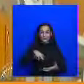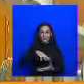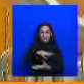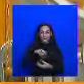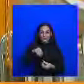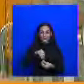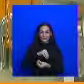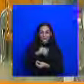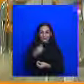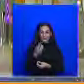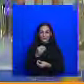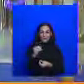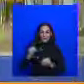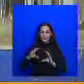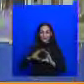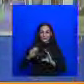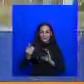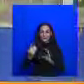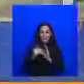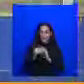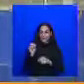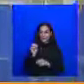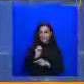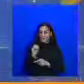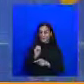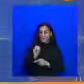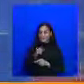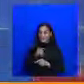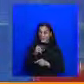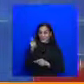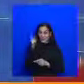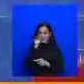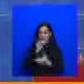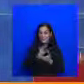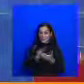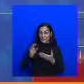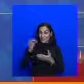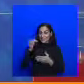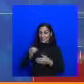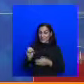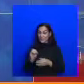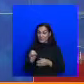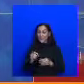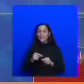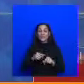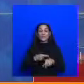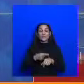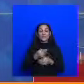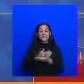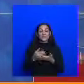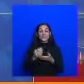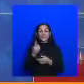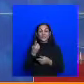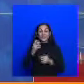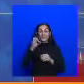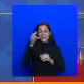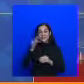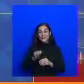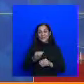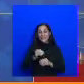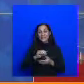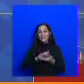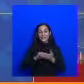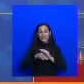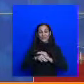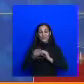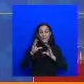Globo carregado embaralhando, 100 bolas numeradas de 0 a 00. Você ganha com 0 acerto, ganha também a partir de 15 acertos na Lotomania.